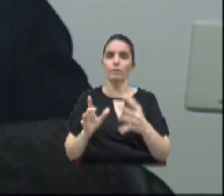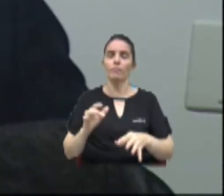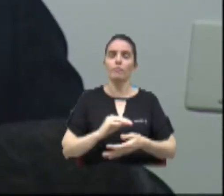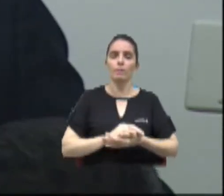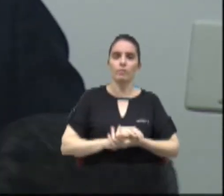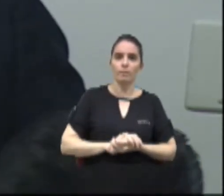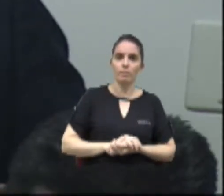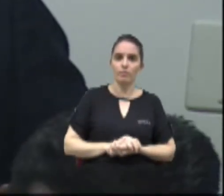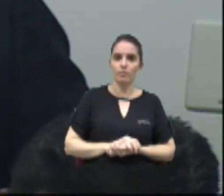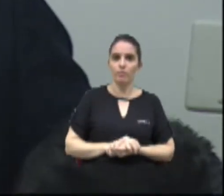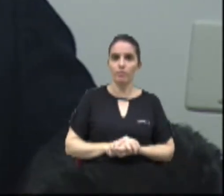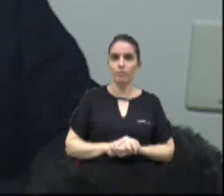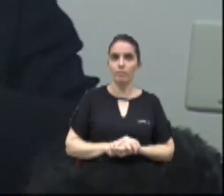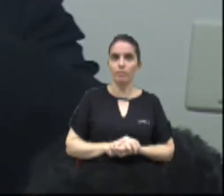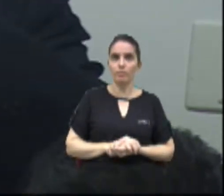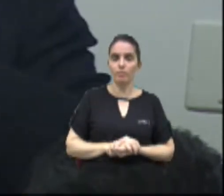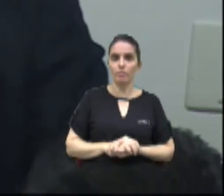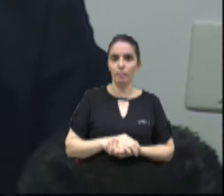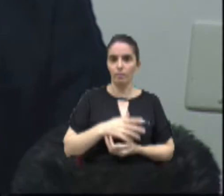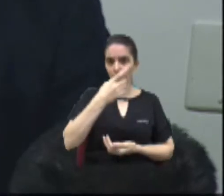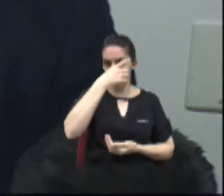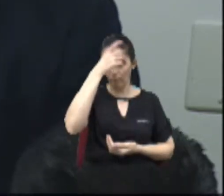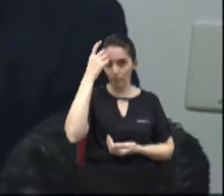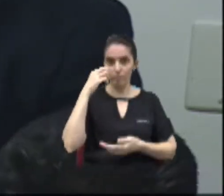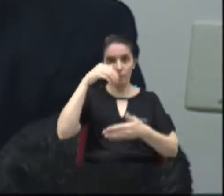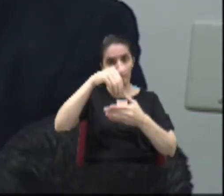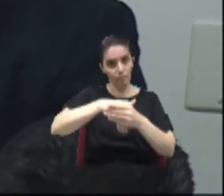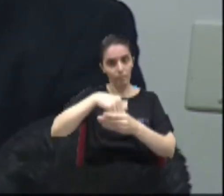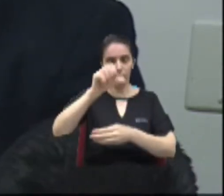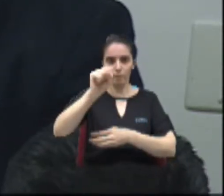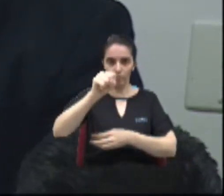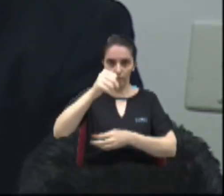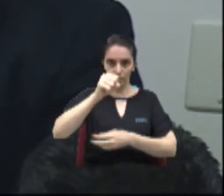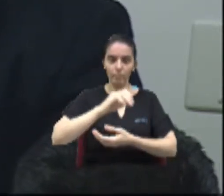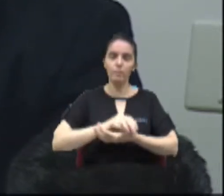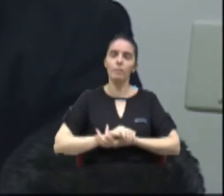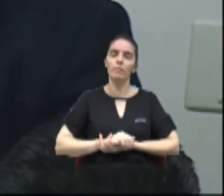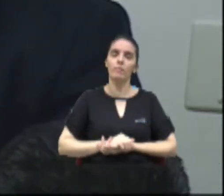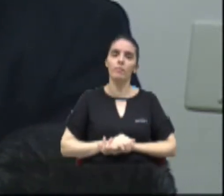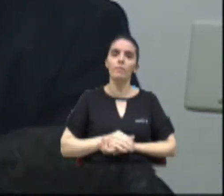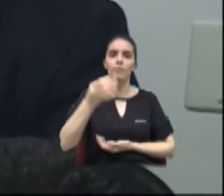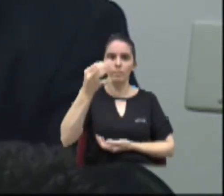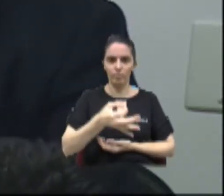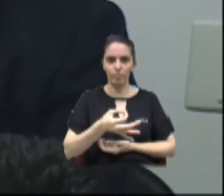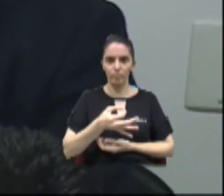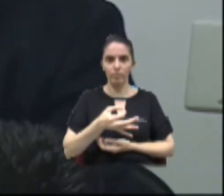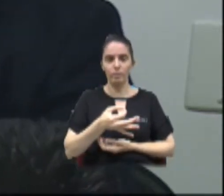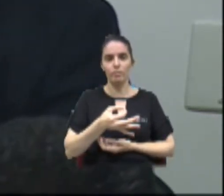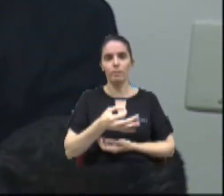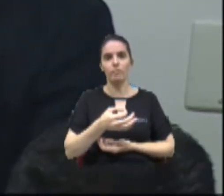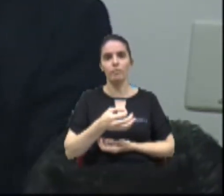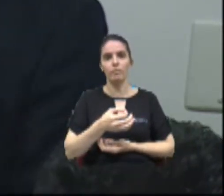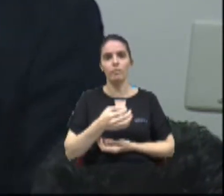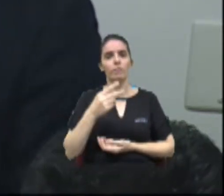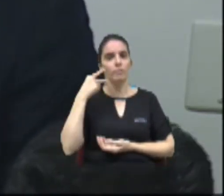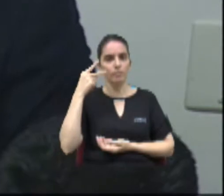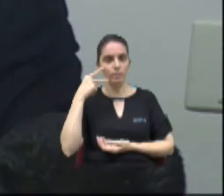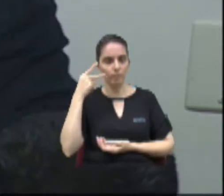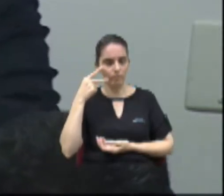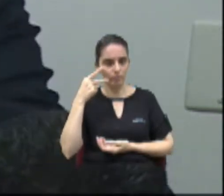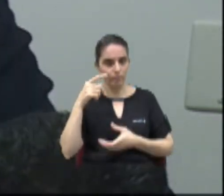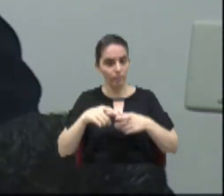que alegar, já estou terminando, presidente, para que depois não vire isso contra, ou até mesmo o executivo, ou contra nós. Poxa